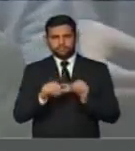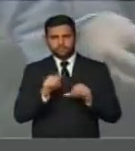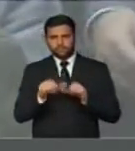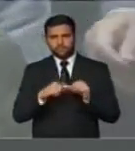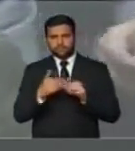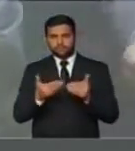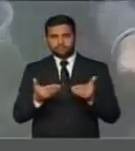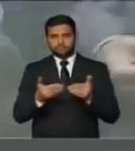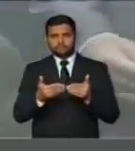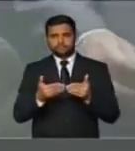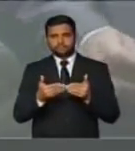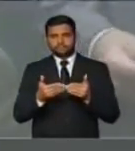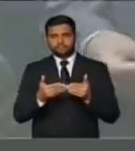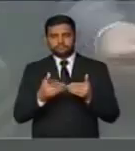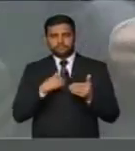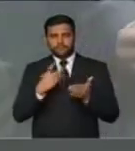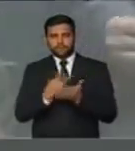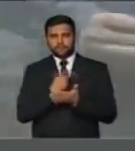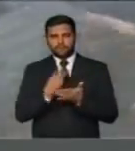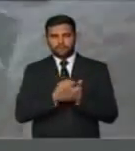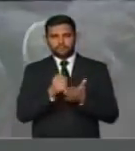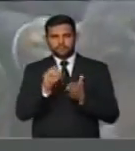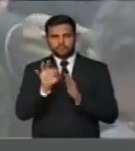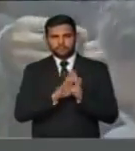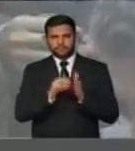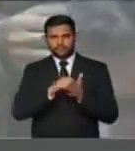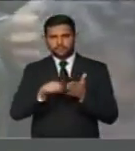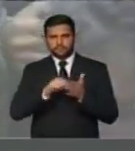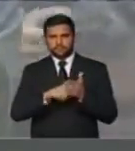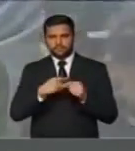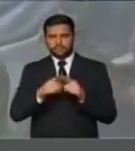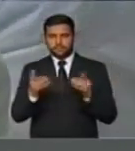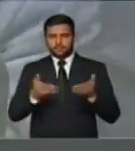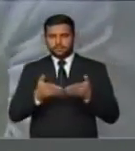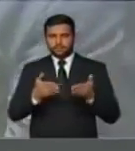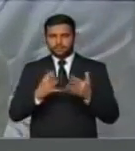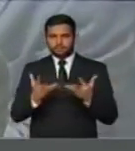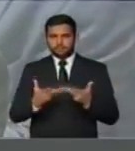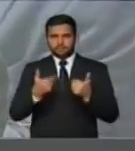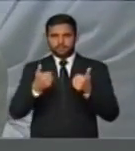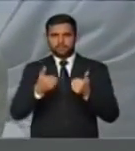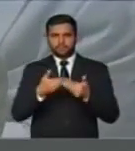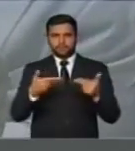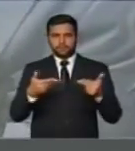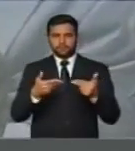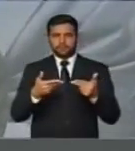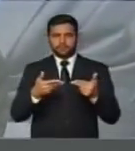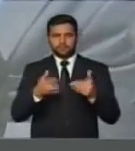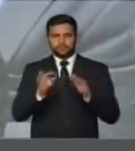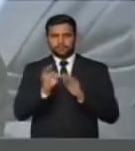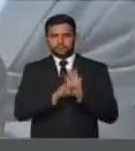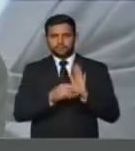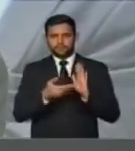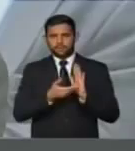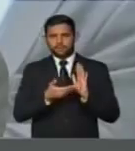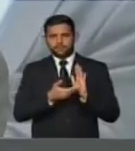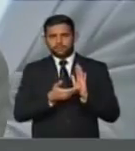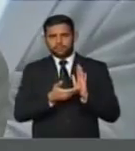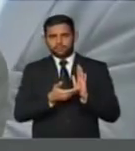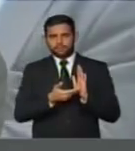corrigiu. Tem até erros de redação aqui. Agora, melhorou em relação à